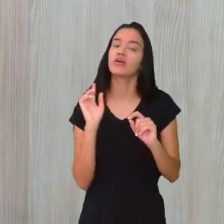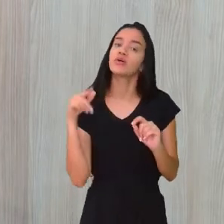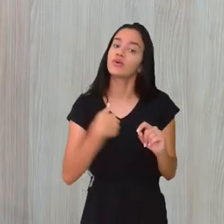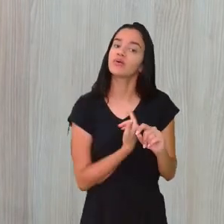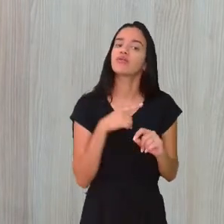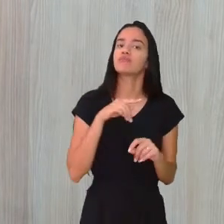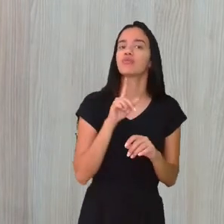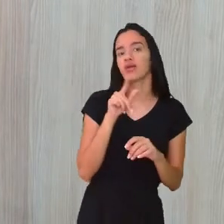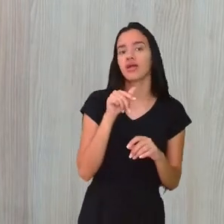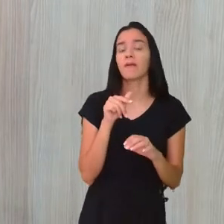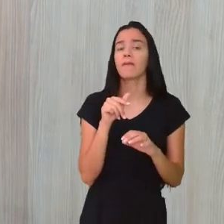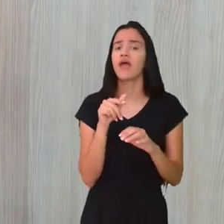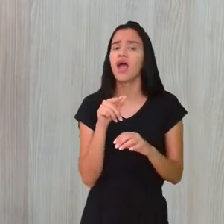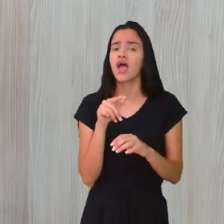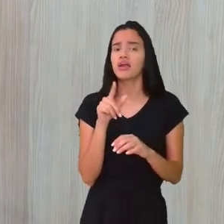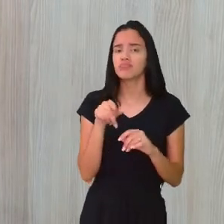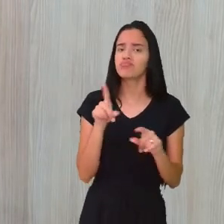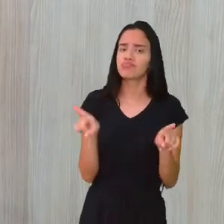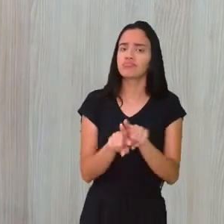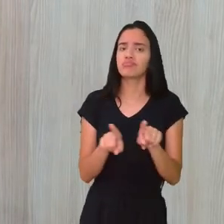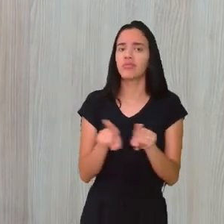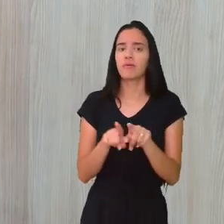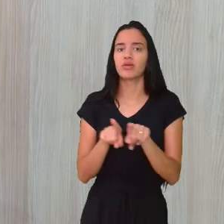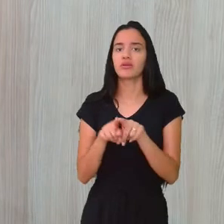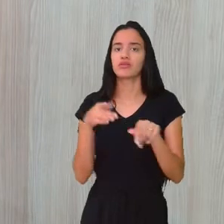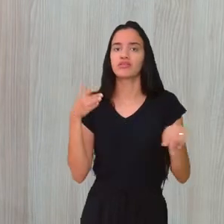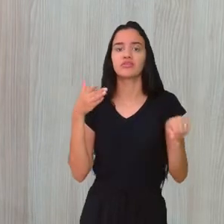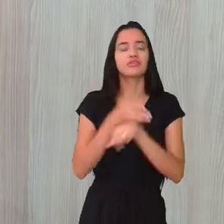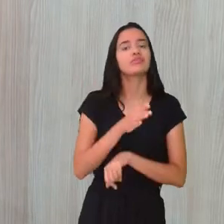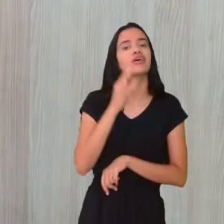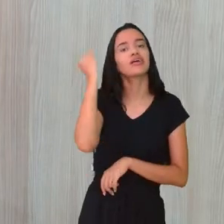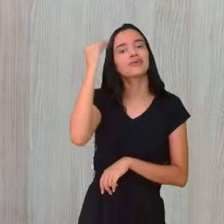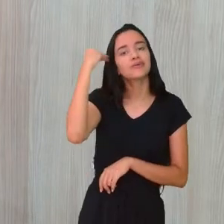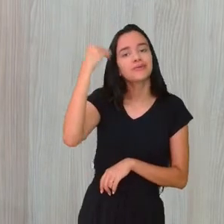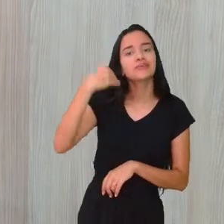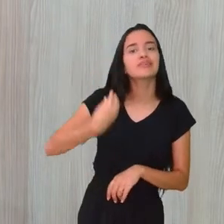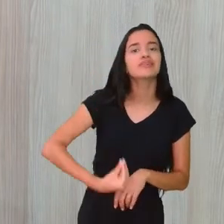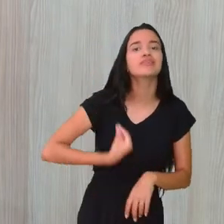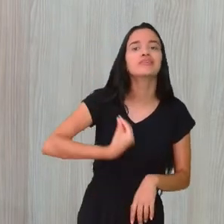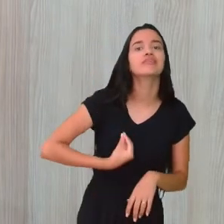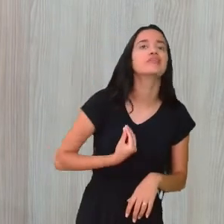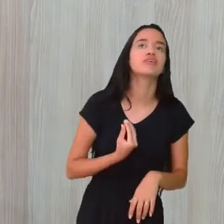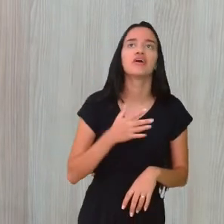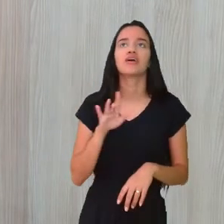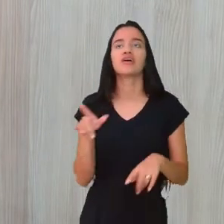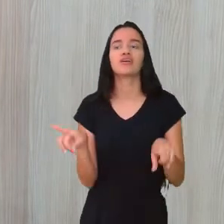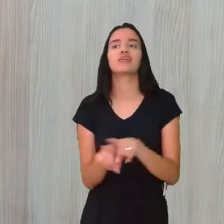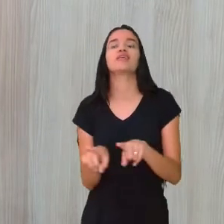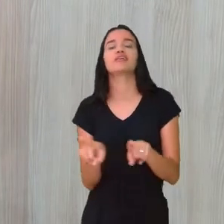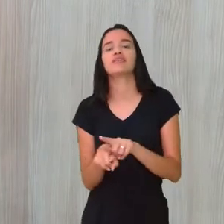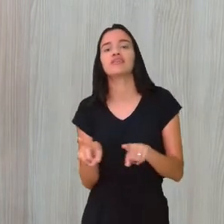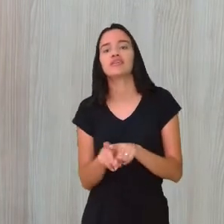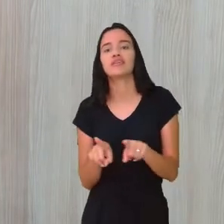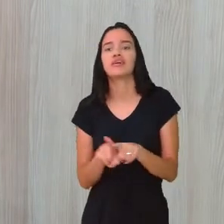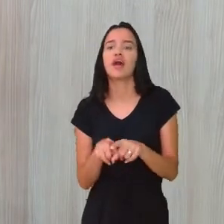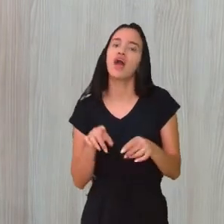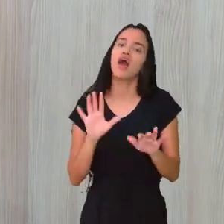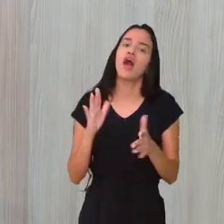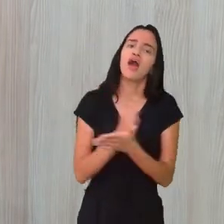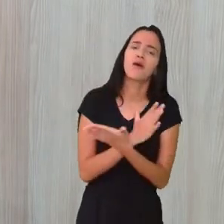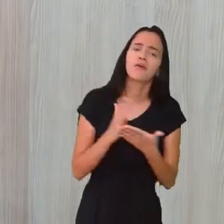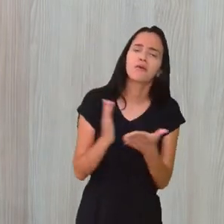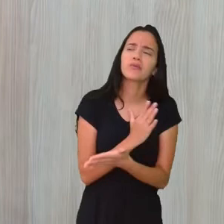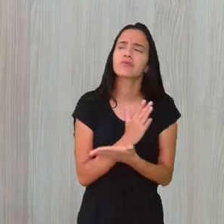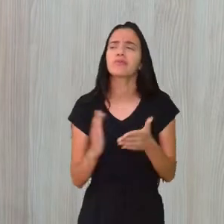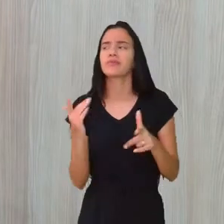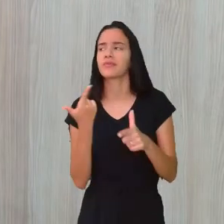gente é. Então, a gente pode, inclusive, acessar outras experiências de vida, outras saídas para alguns problemas